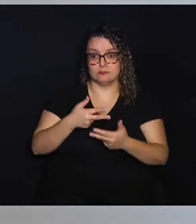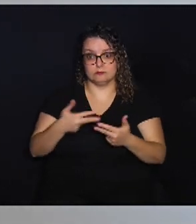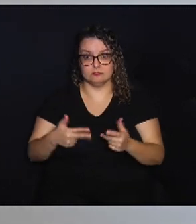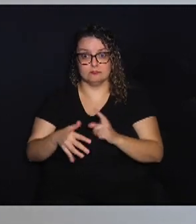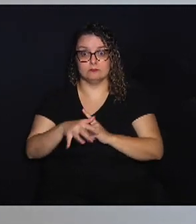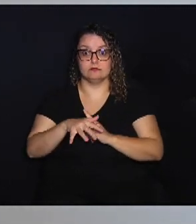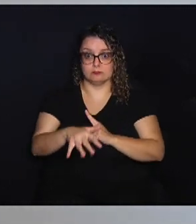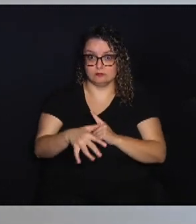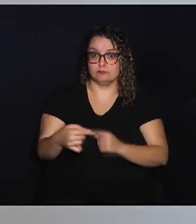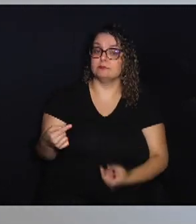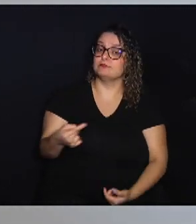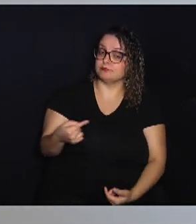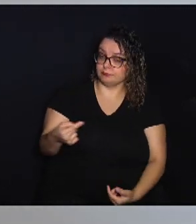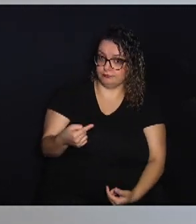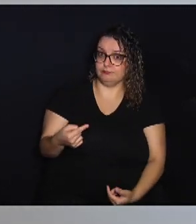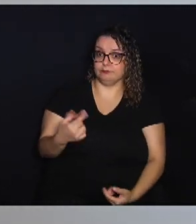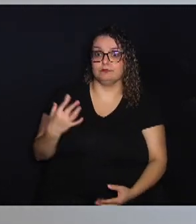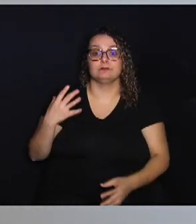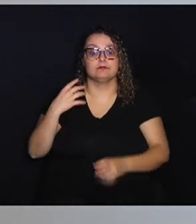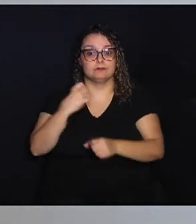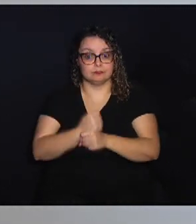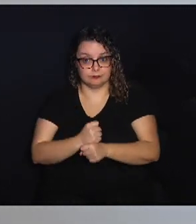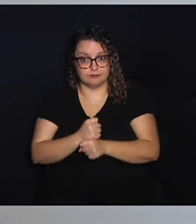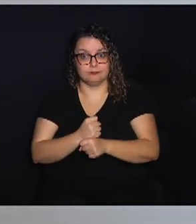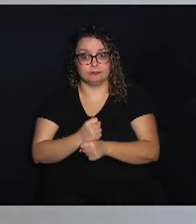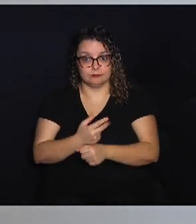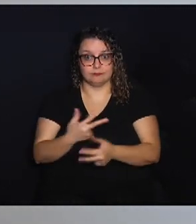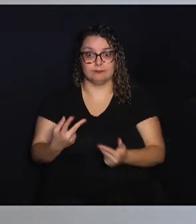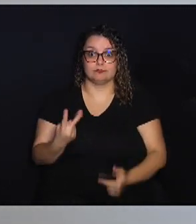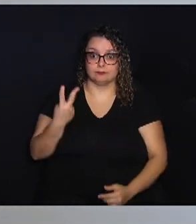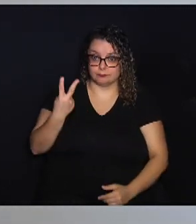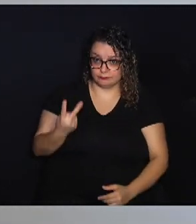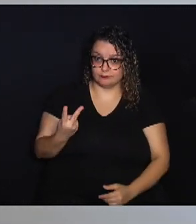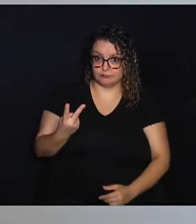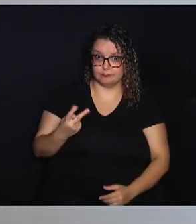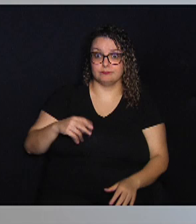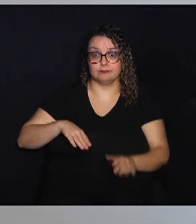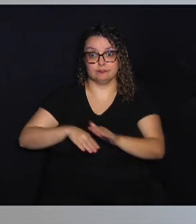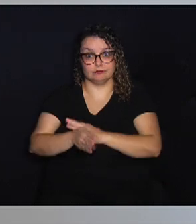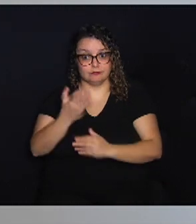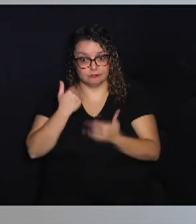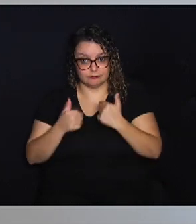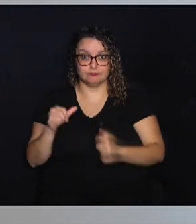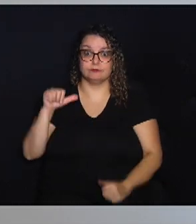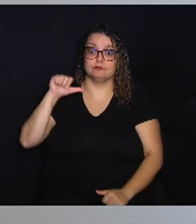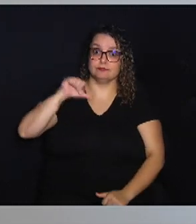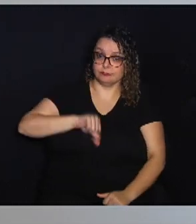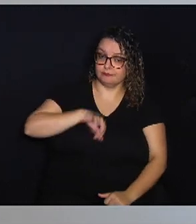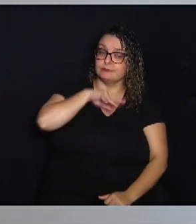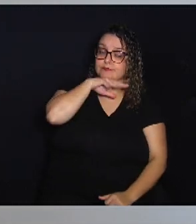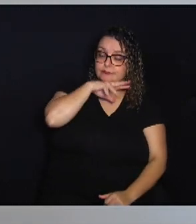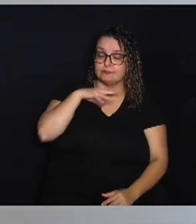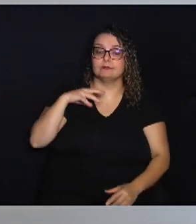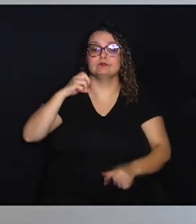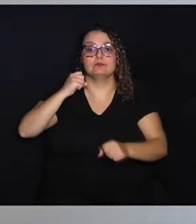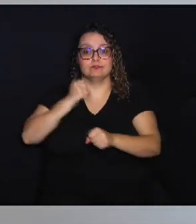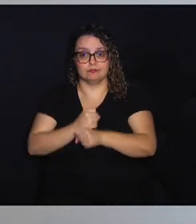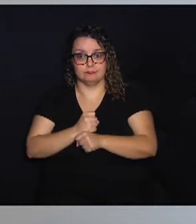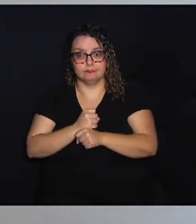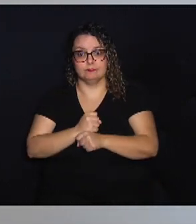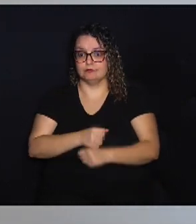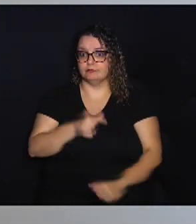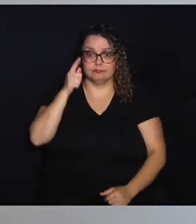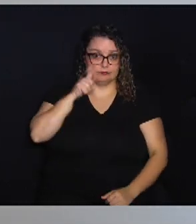influenciam negativamente. A somatória desses 2 fatores nós temos hábitos alimentares ruins, somados, então a gente não